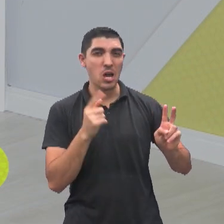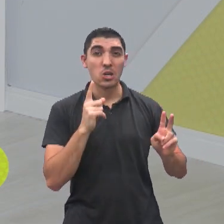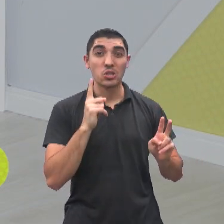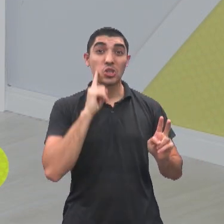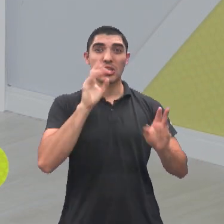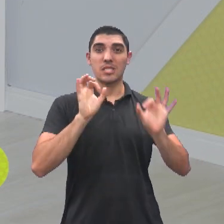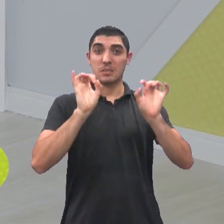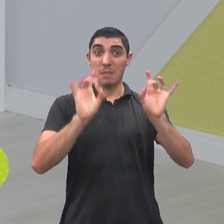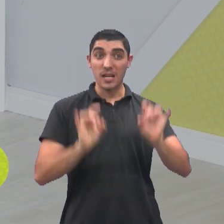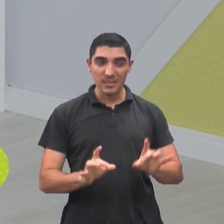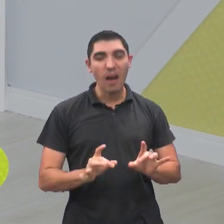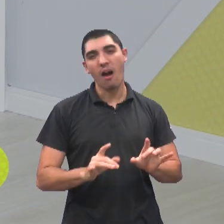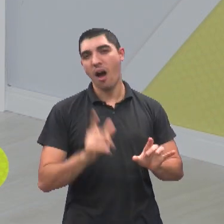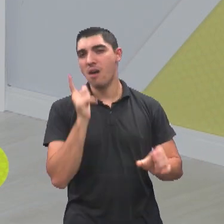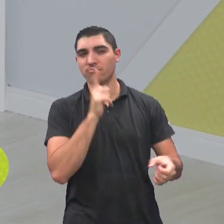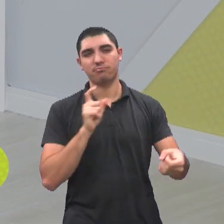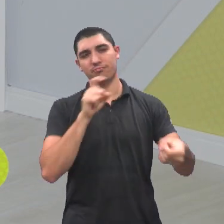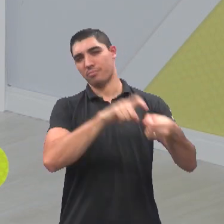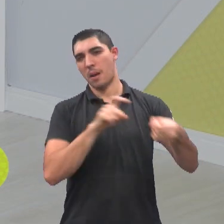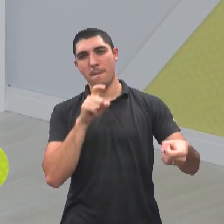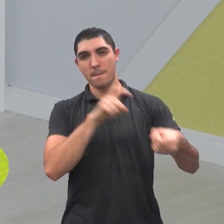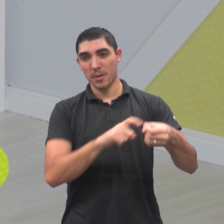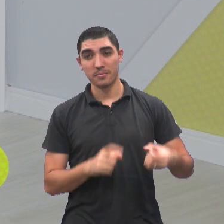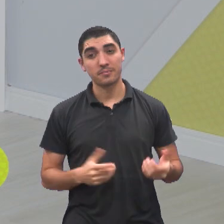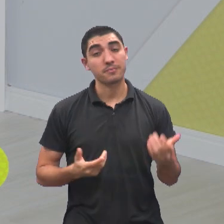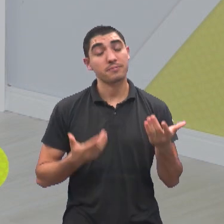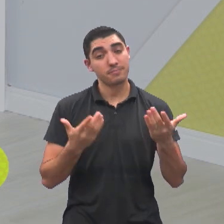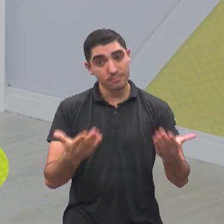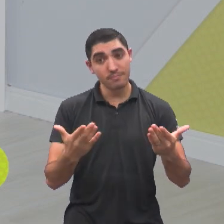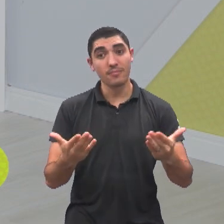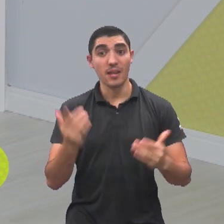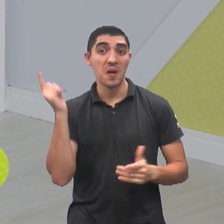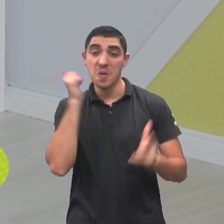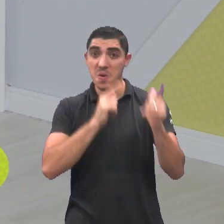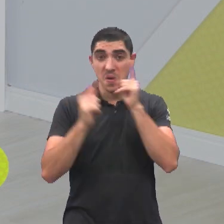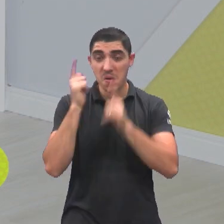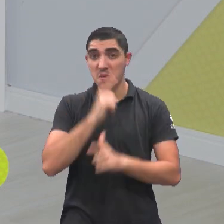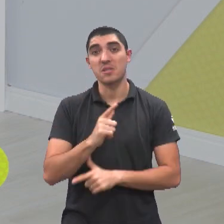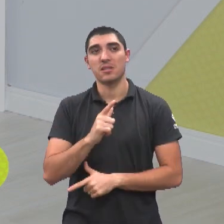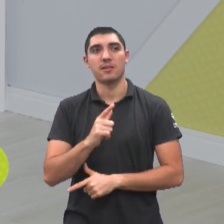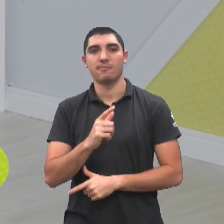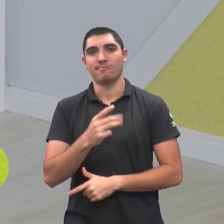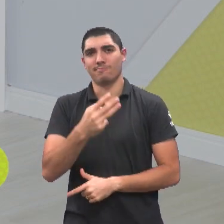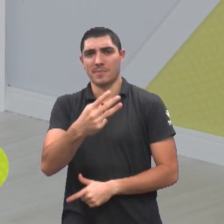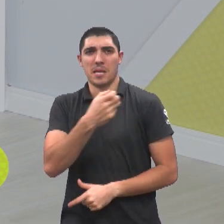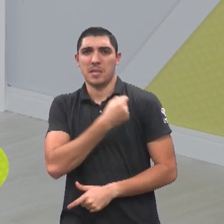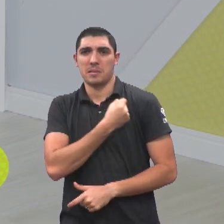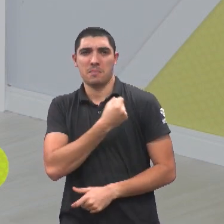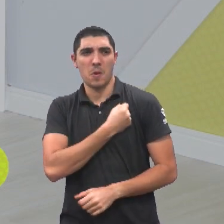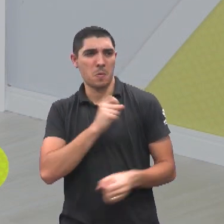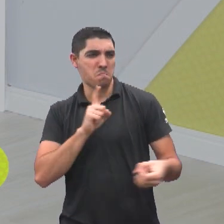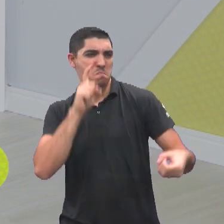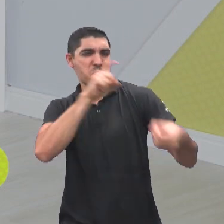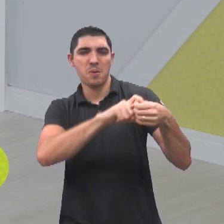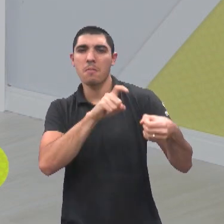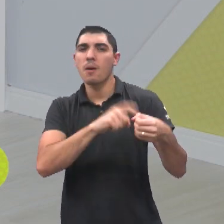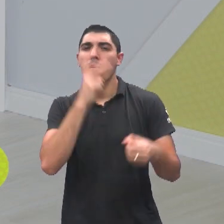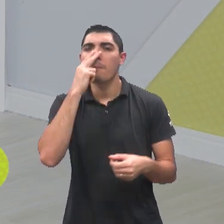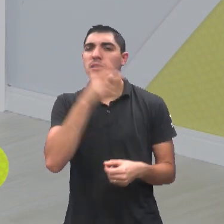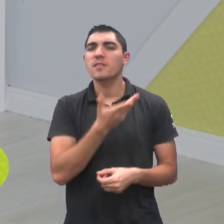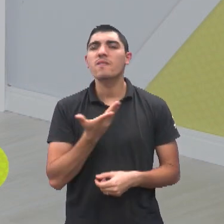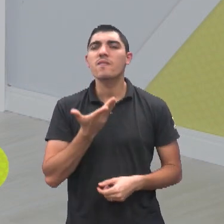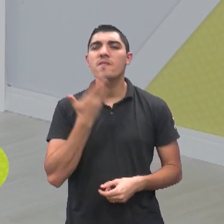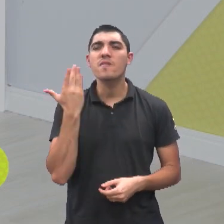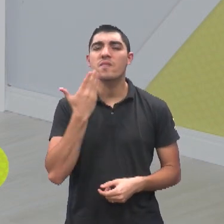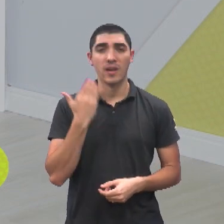anotou 2 pontos na partida, mas são gatilhaços, né? Bola de 3 para eles parece brincadeira de criança, né? O Marquinhos arremessa